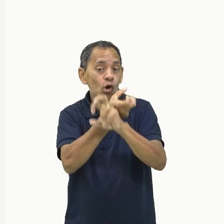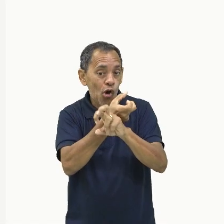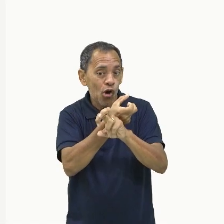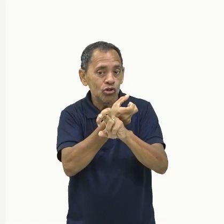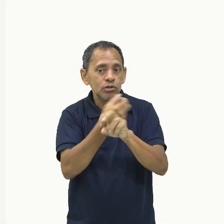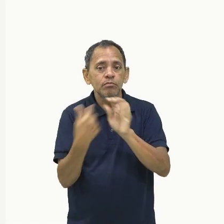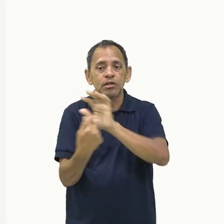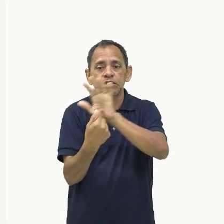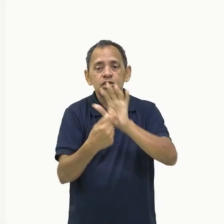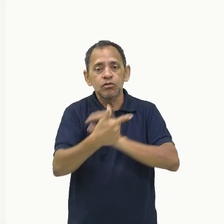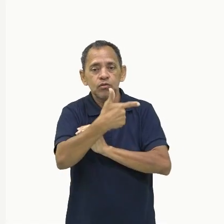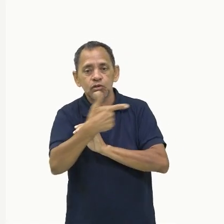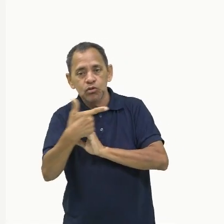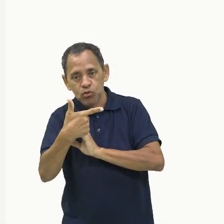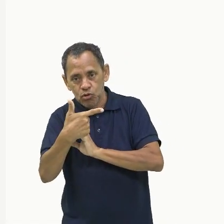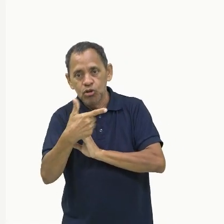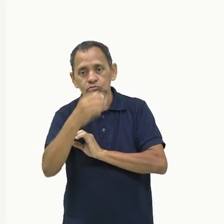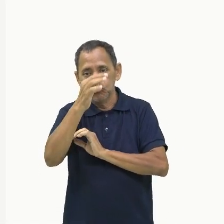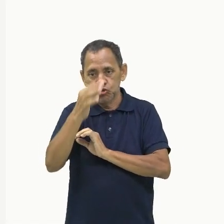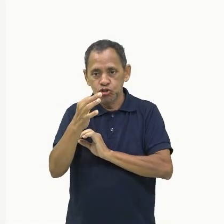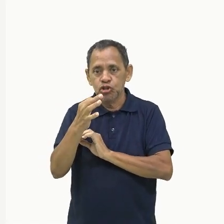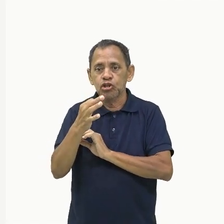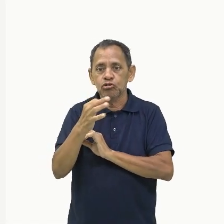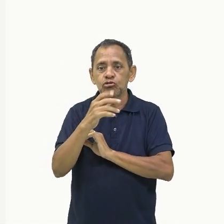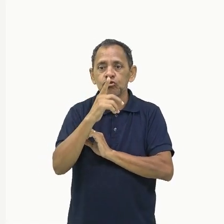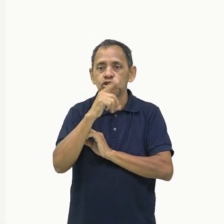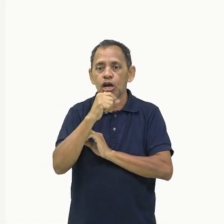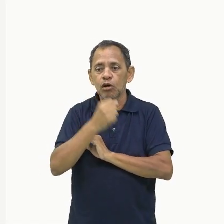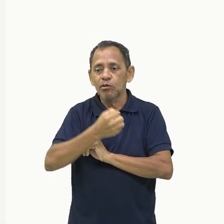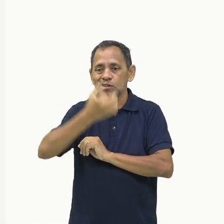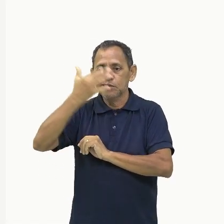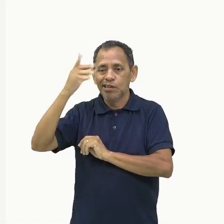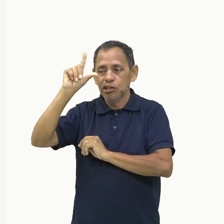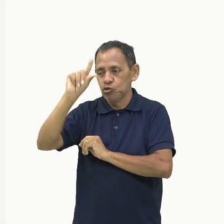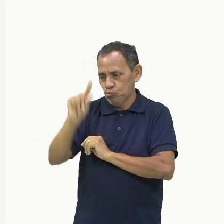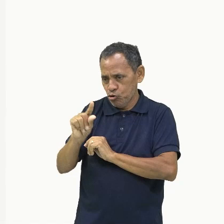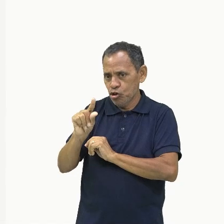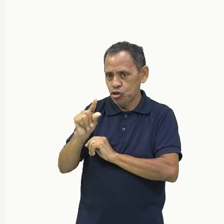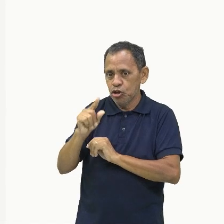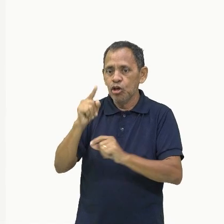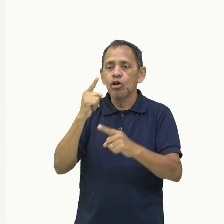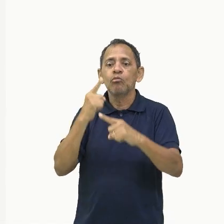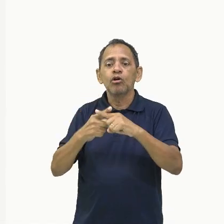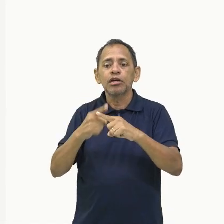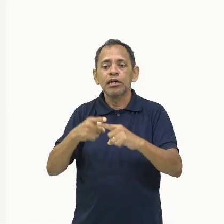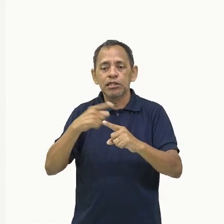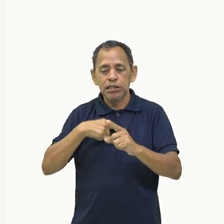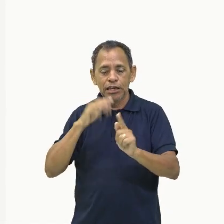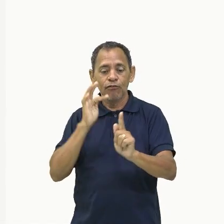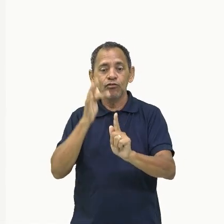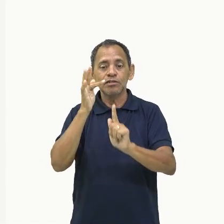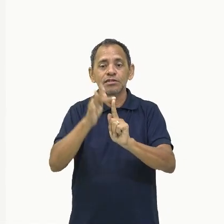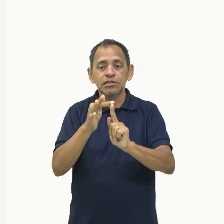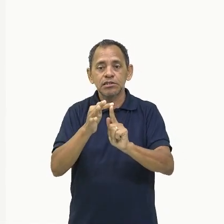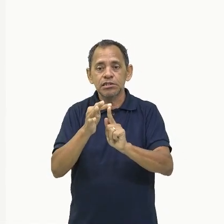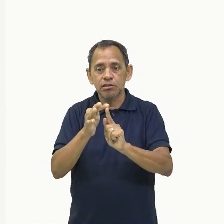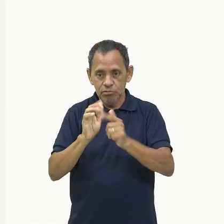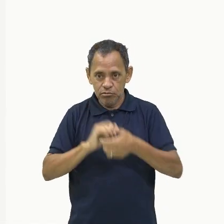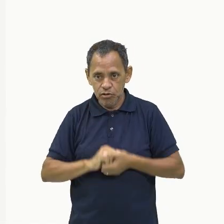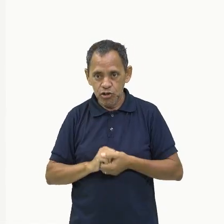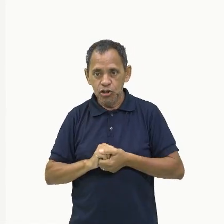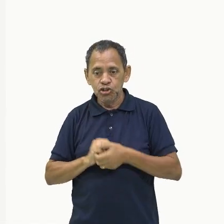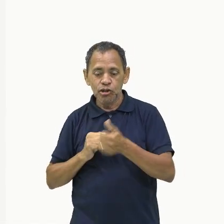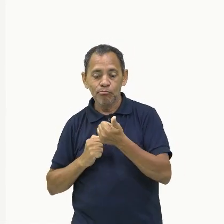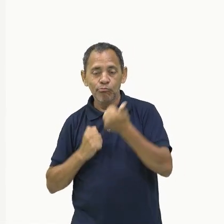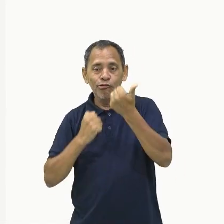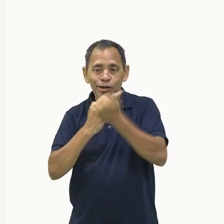de 22%. É uma quantidade muito baixa, pois eles têm a função de sustentação de todos os